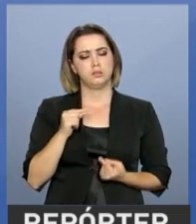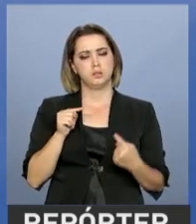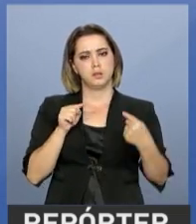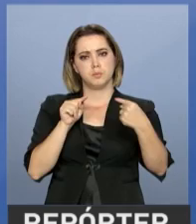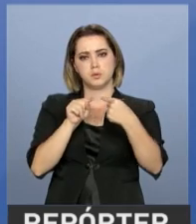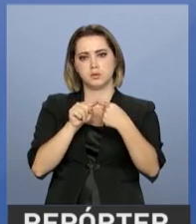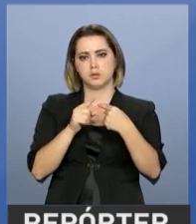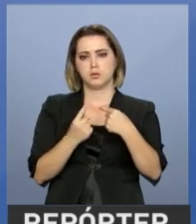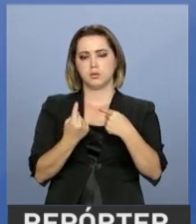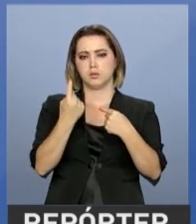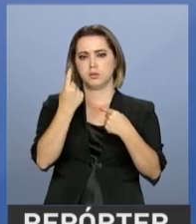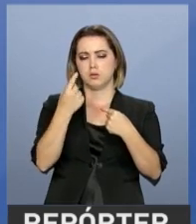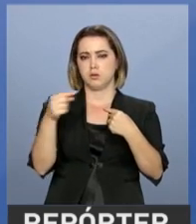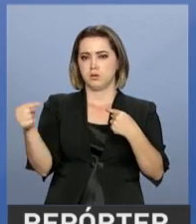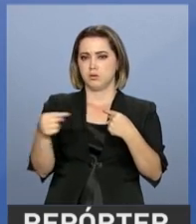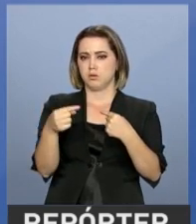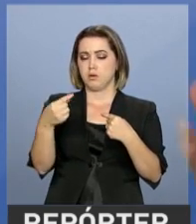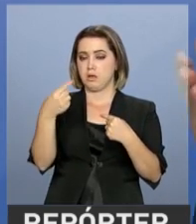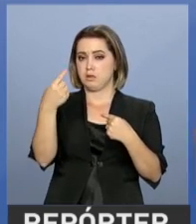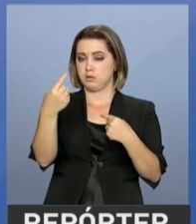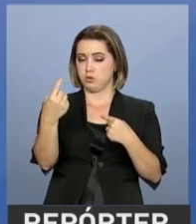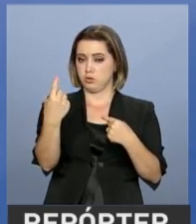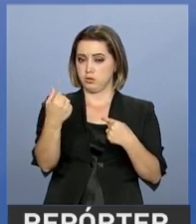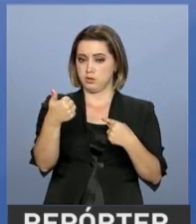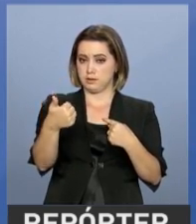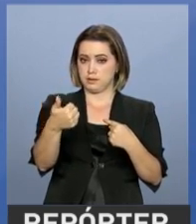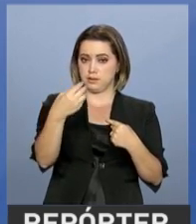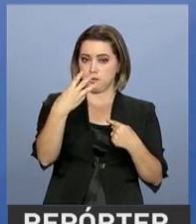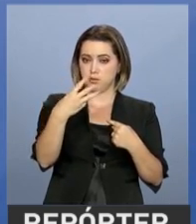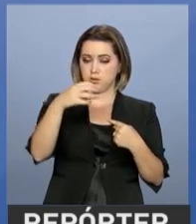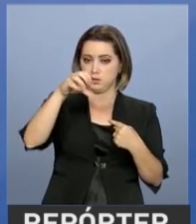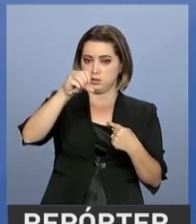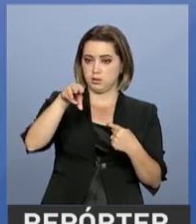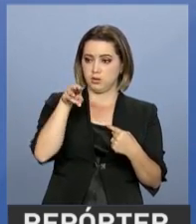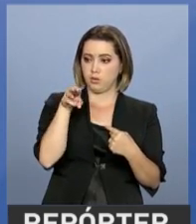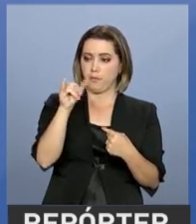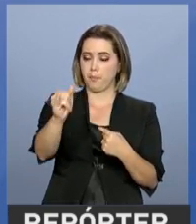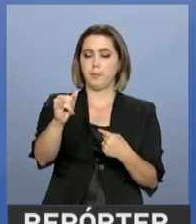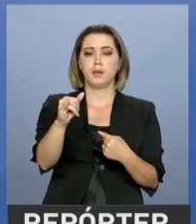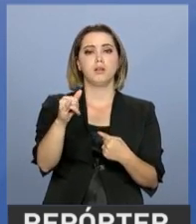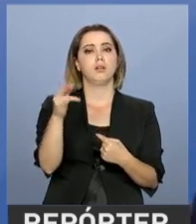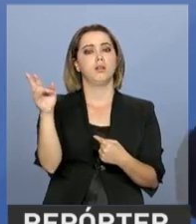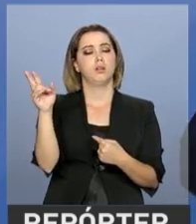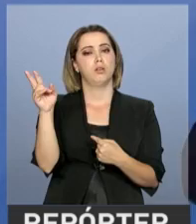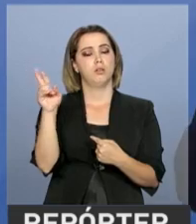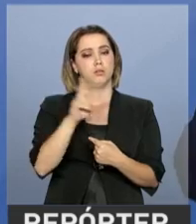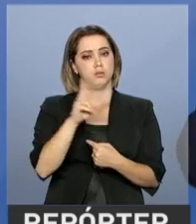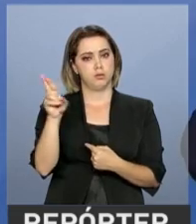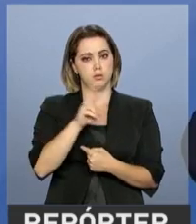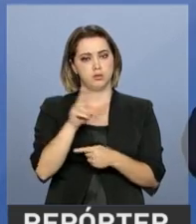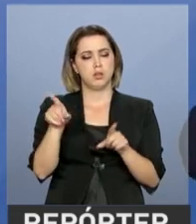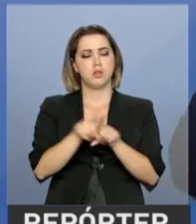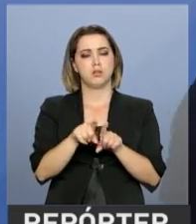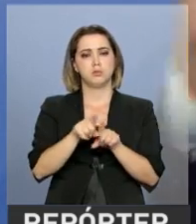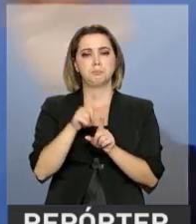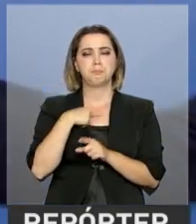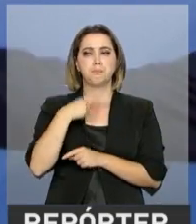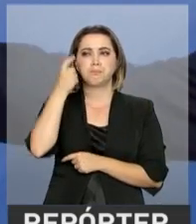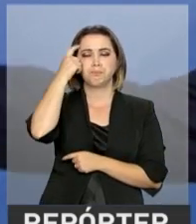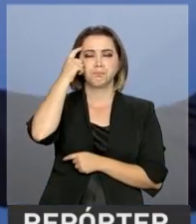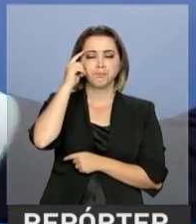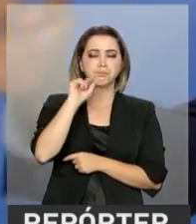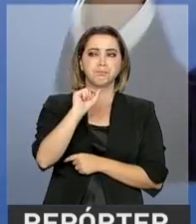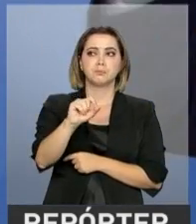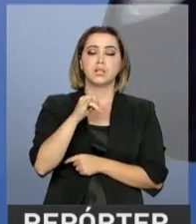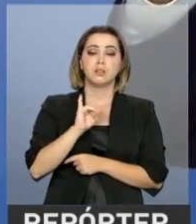primário de um déficit de 139 bilhões que é um déficit elevado caindo de 170 para termos uma ideia